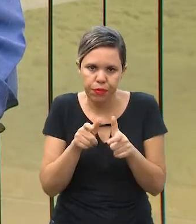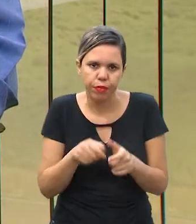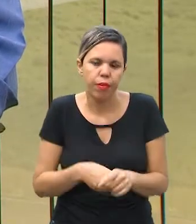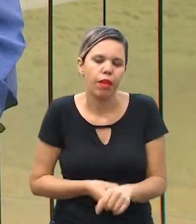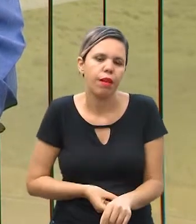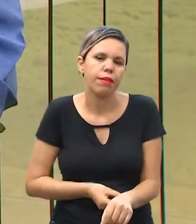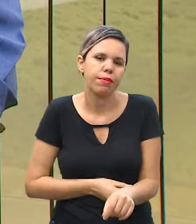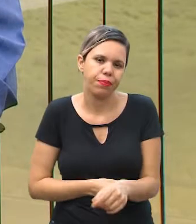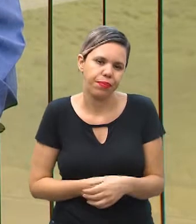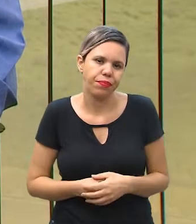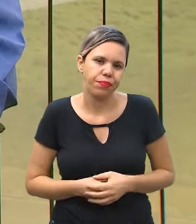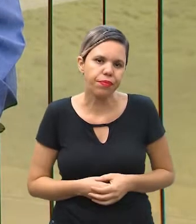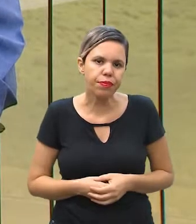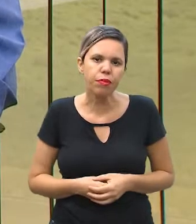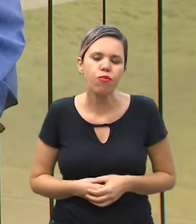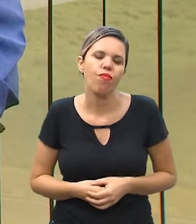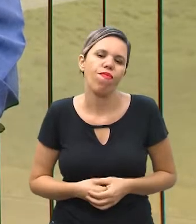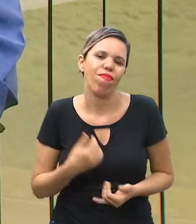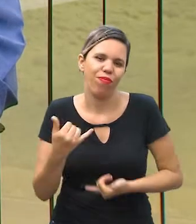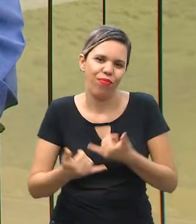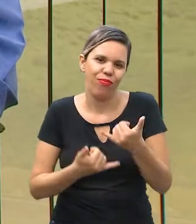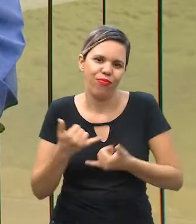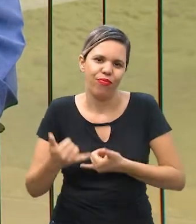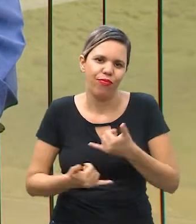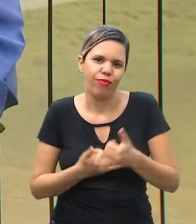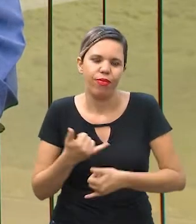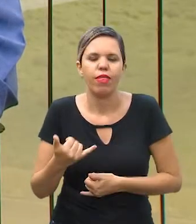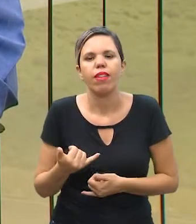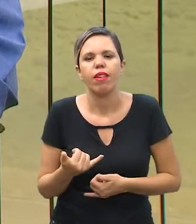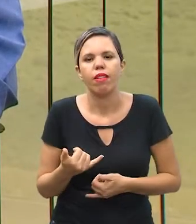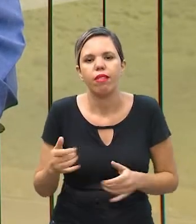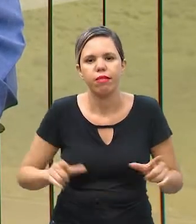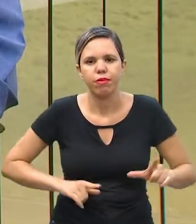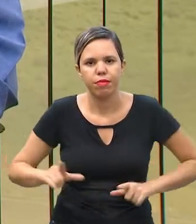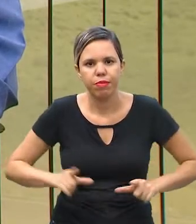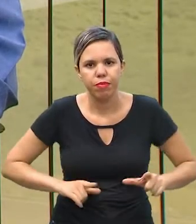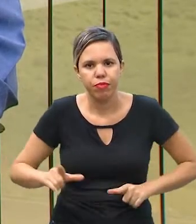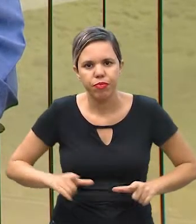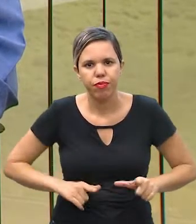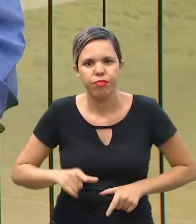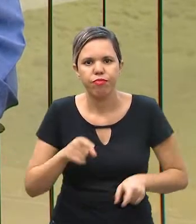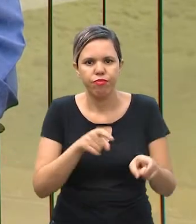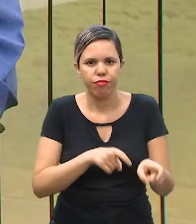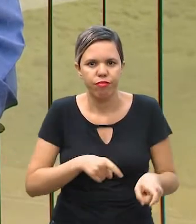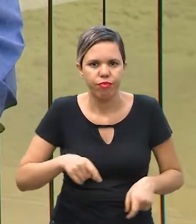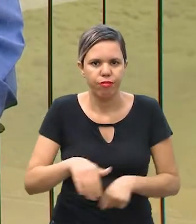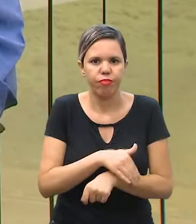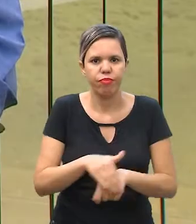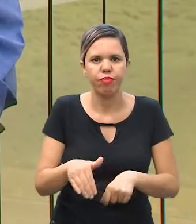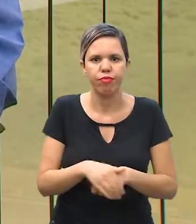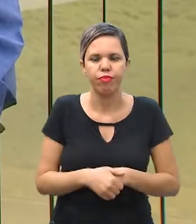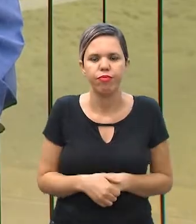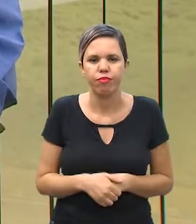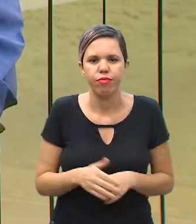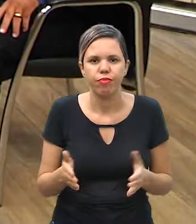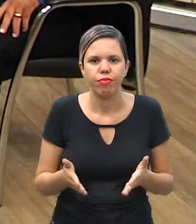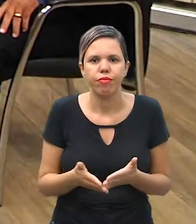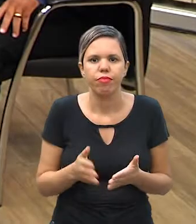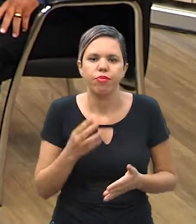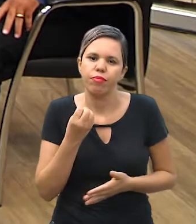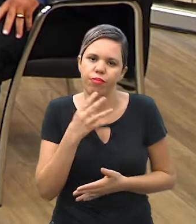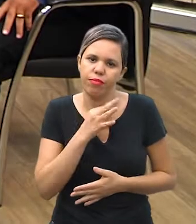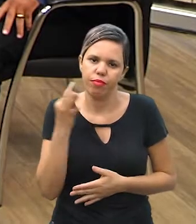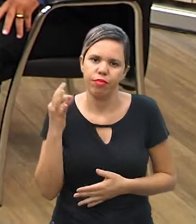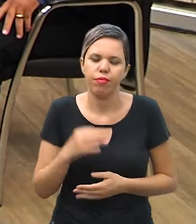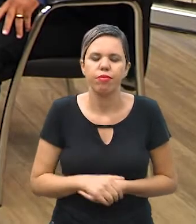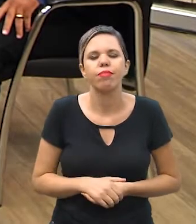porte, e brincava com os meus primos na roça, na rua, era muito bom, foi uma infância